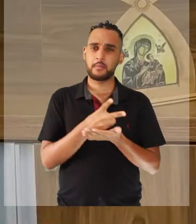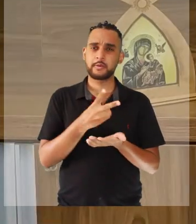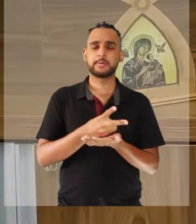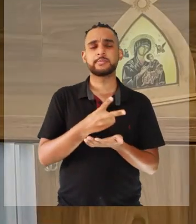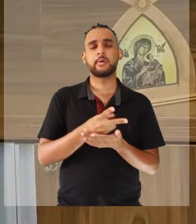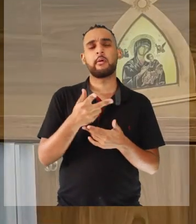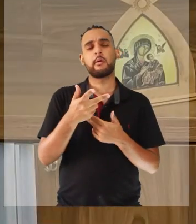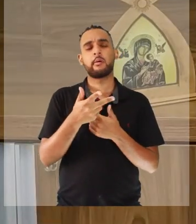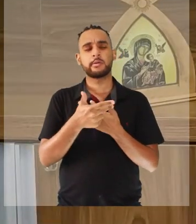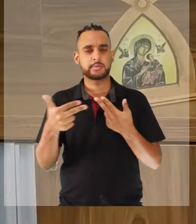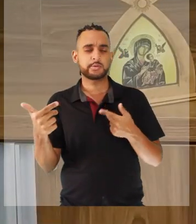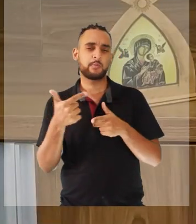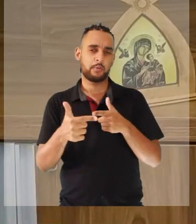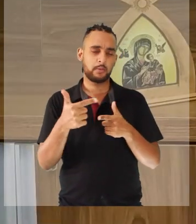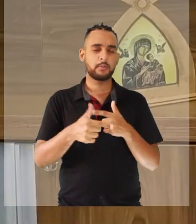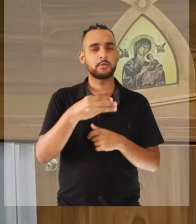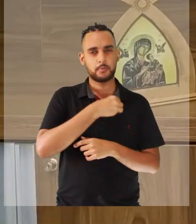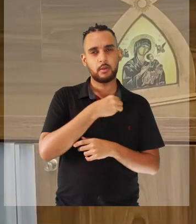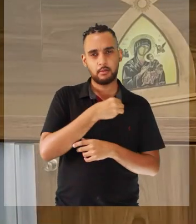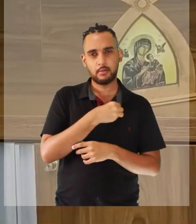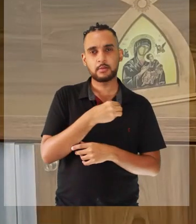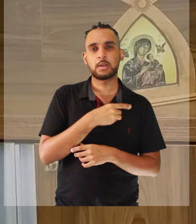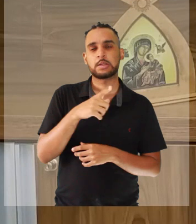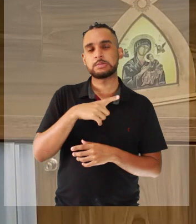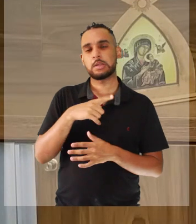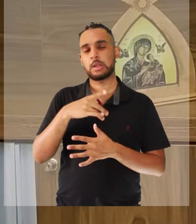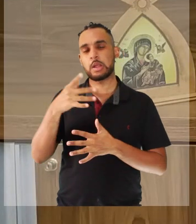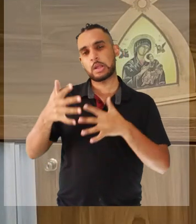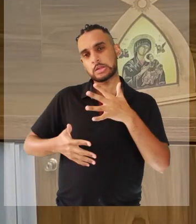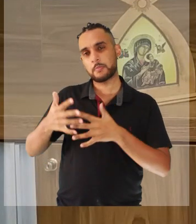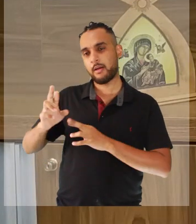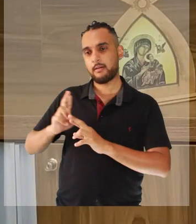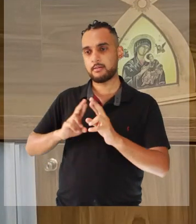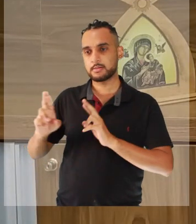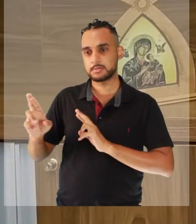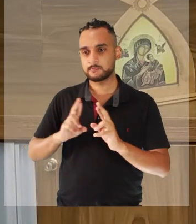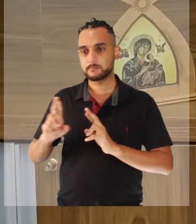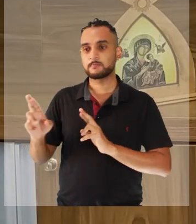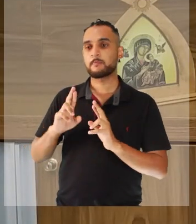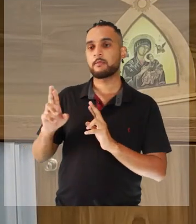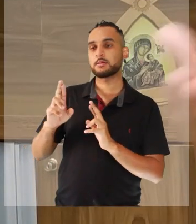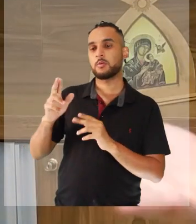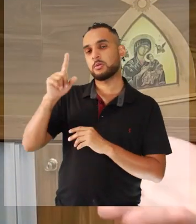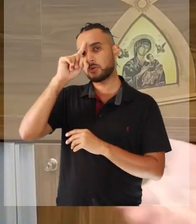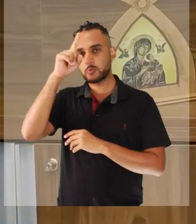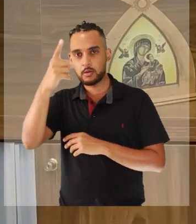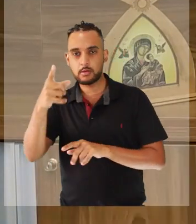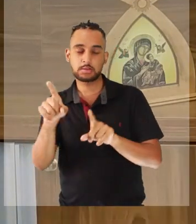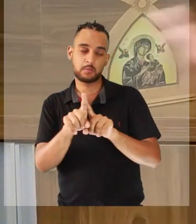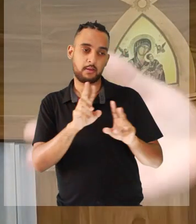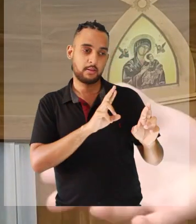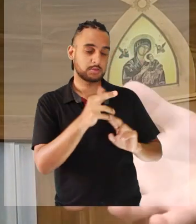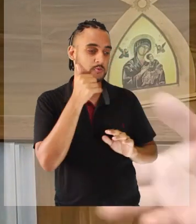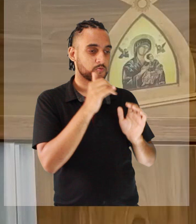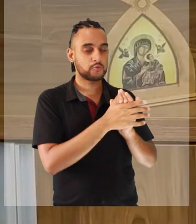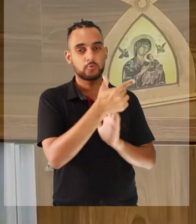Mesmo que as consequências do pecado original tenham afetado a relação do homem com a natureza, do homem com a sua esposa e com